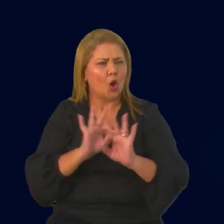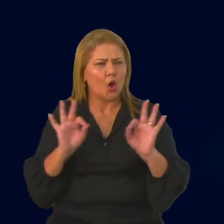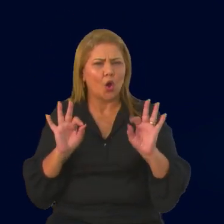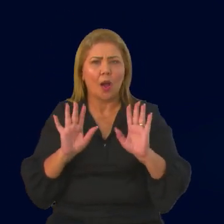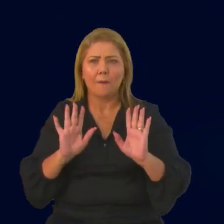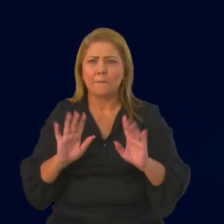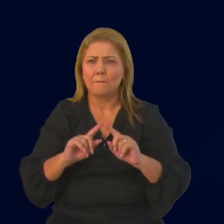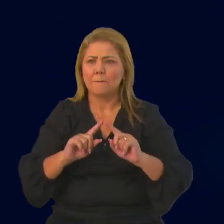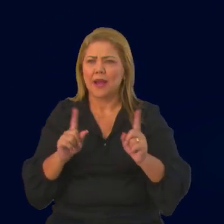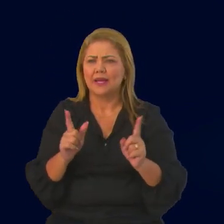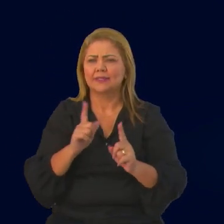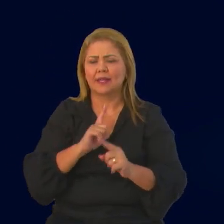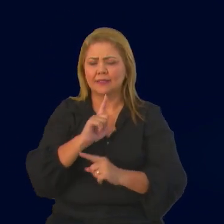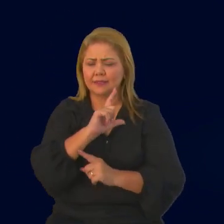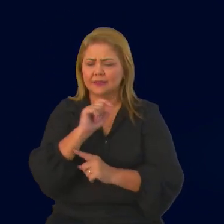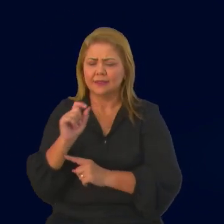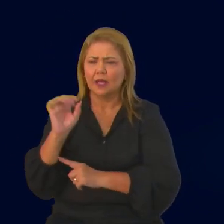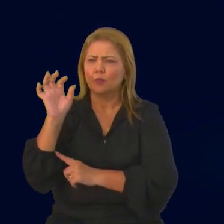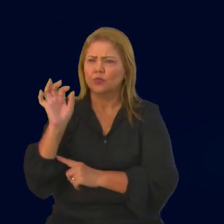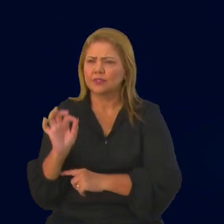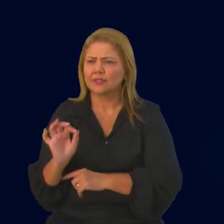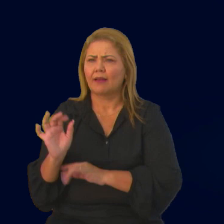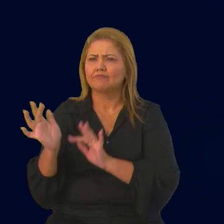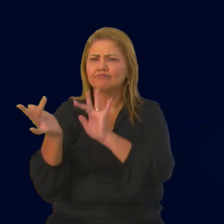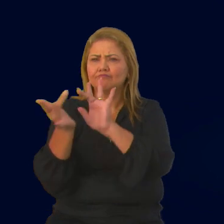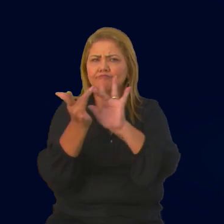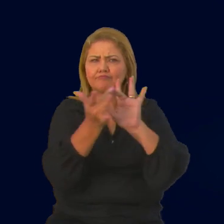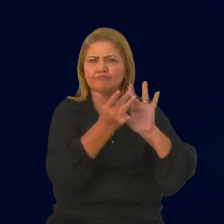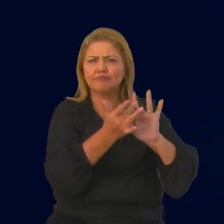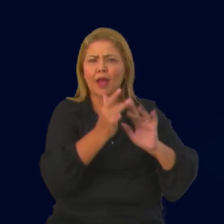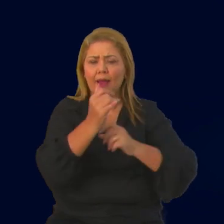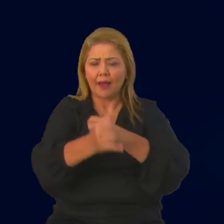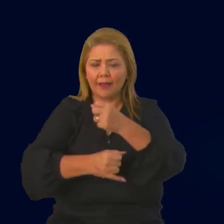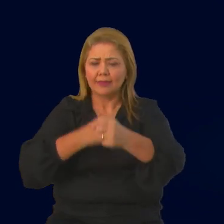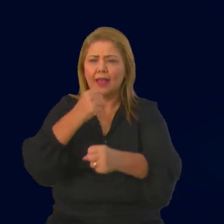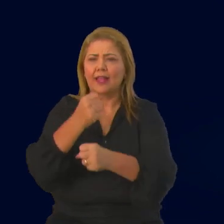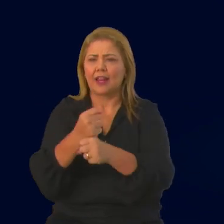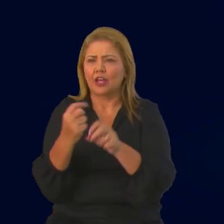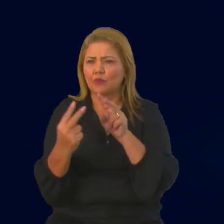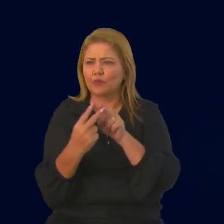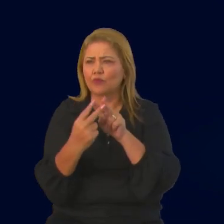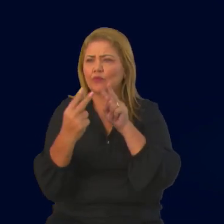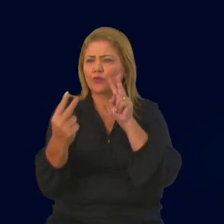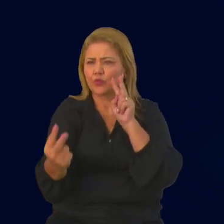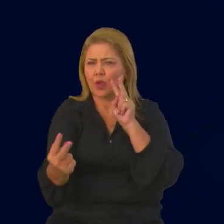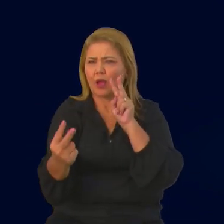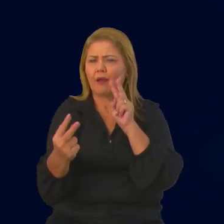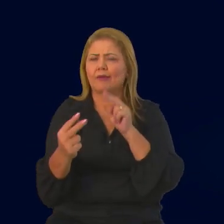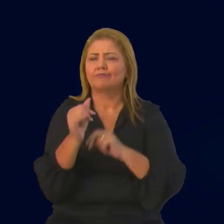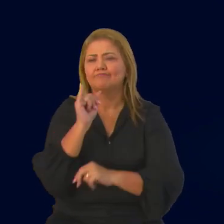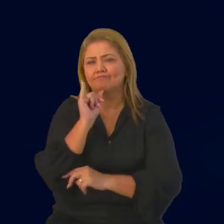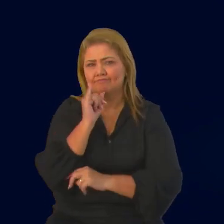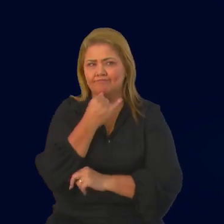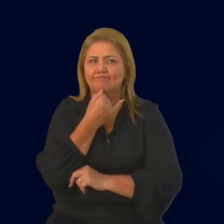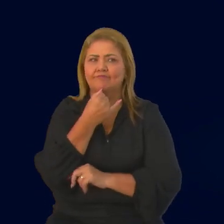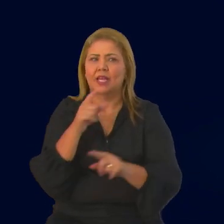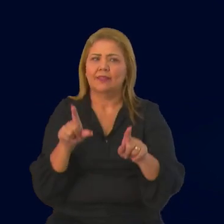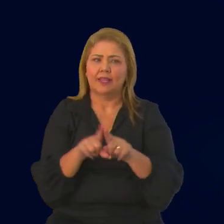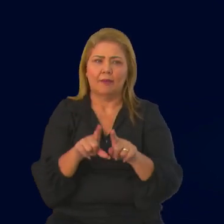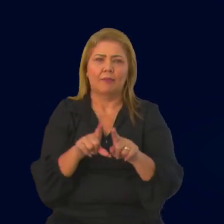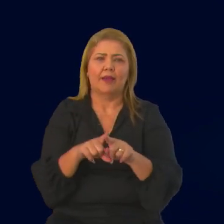estamos 100% conectados no mundo virtual, infelizmente nós